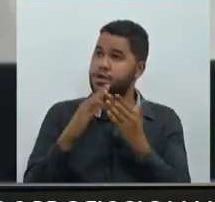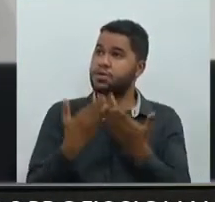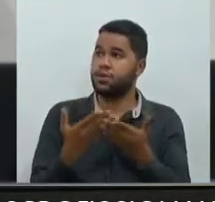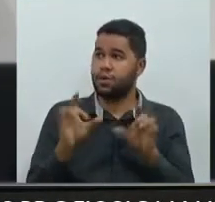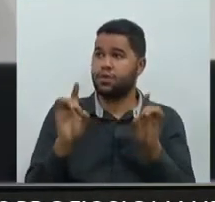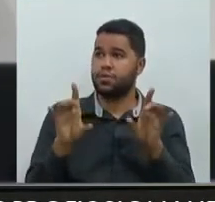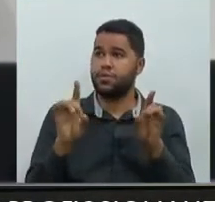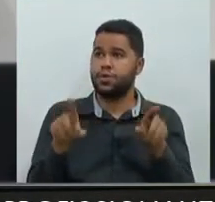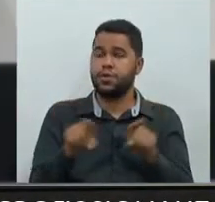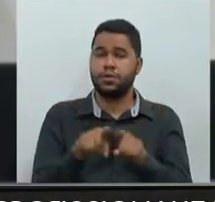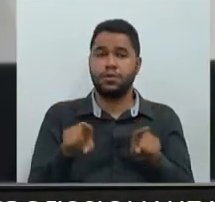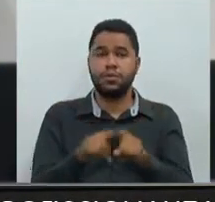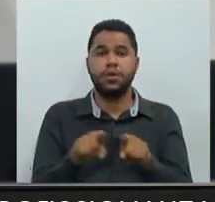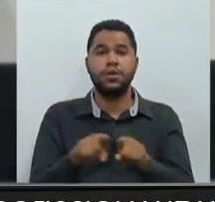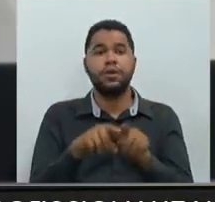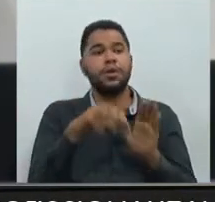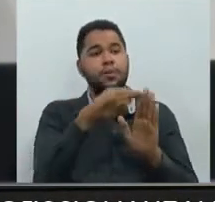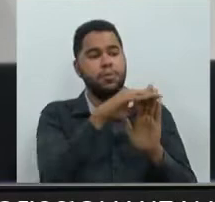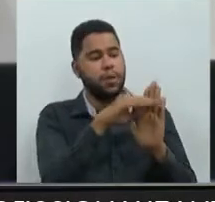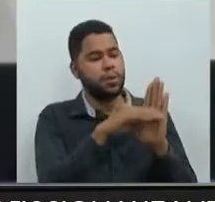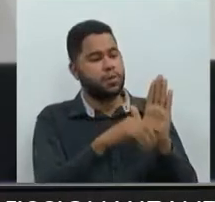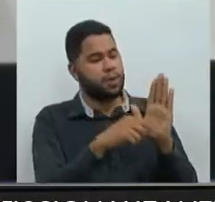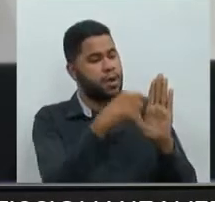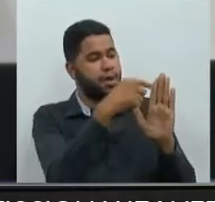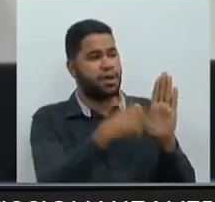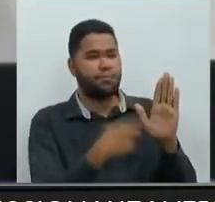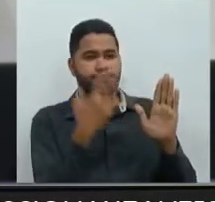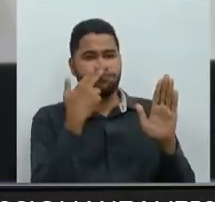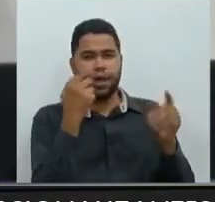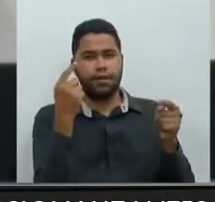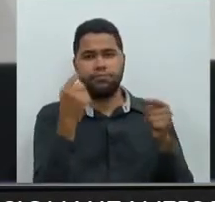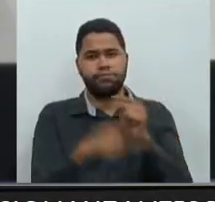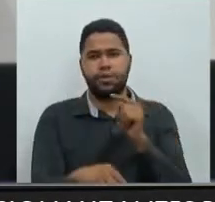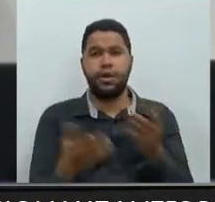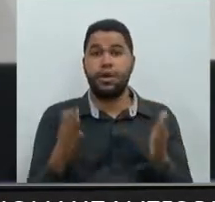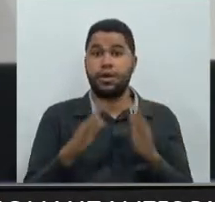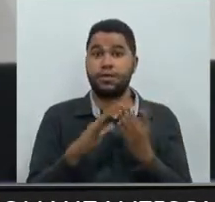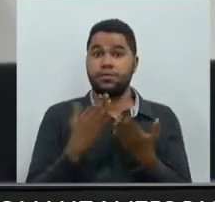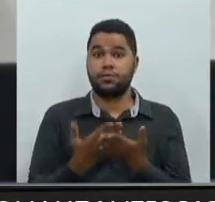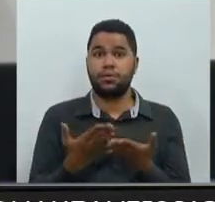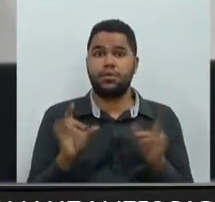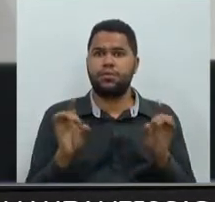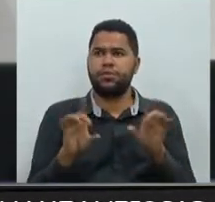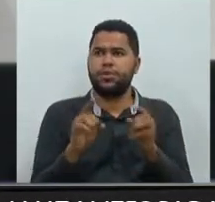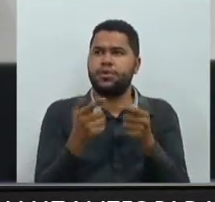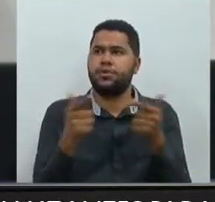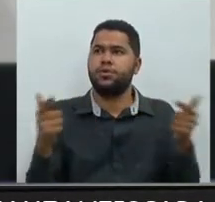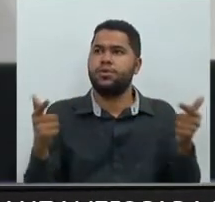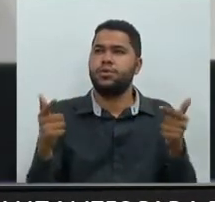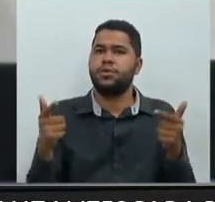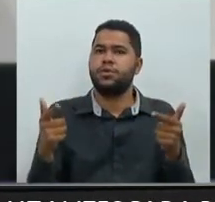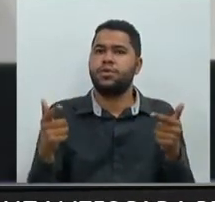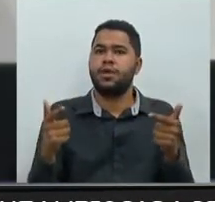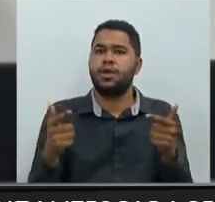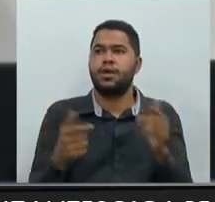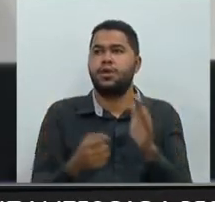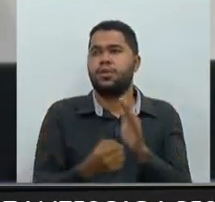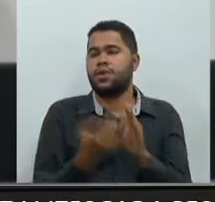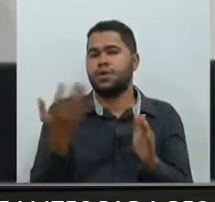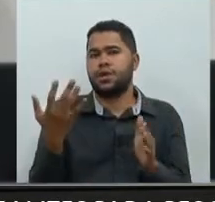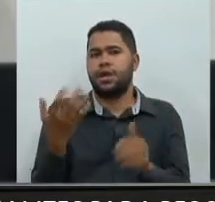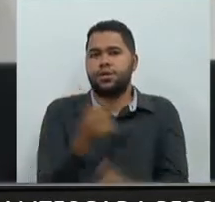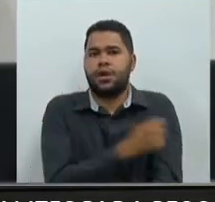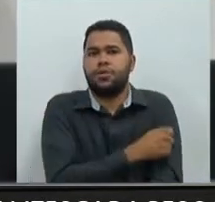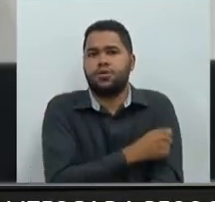escolas especiais, porque o critério que está aí, ele é injusto, né? As escolas especiais não têm o número de alunos da escola